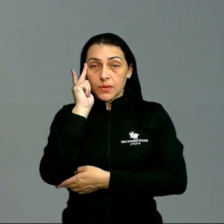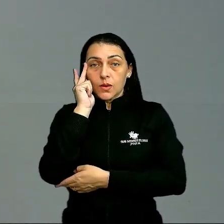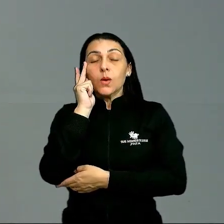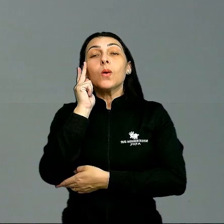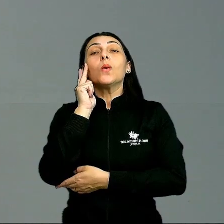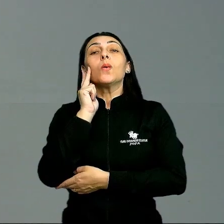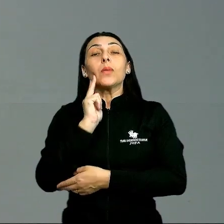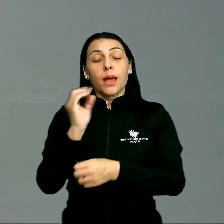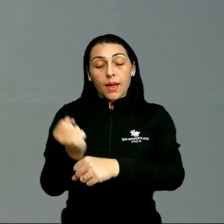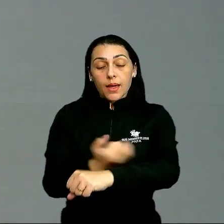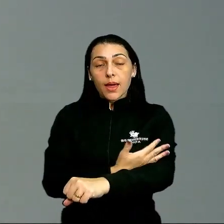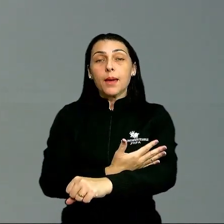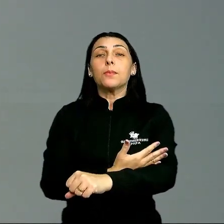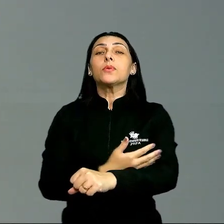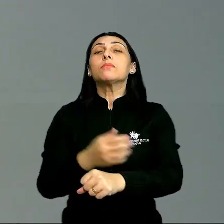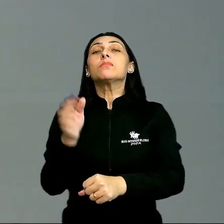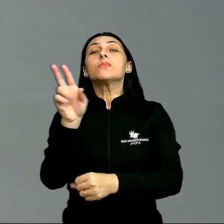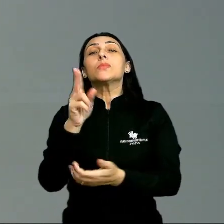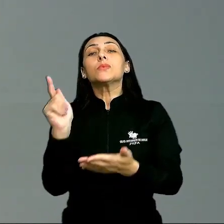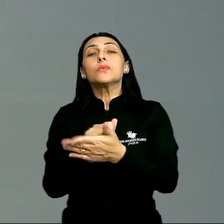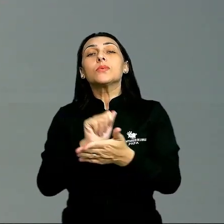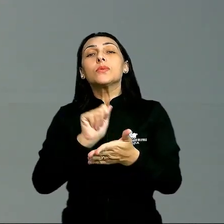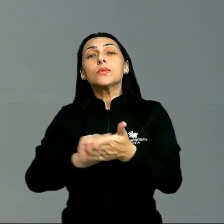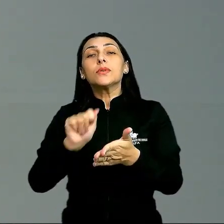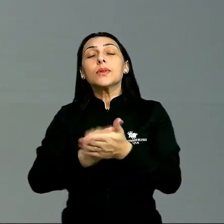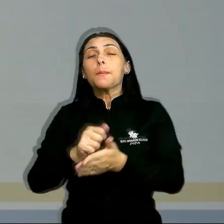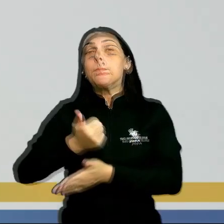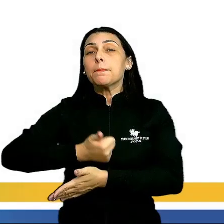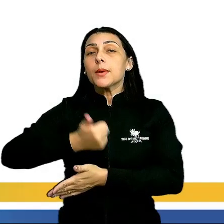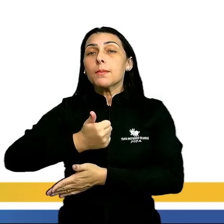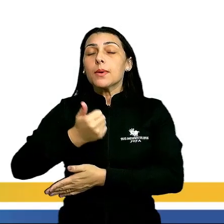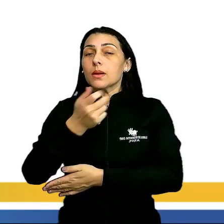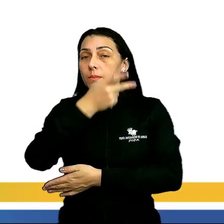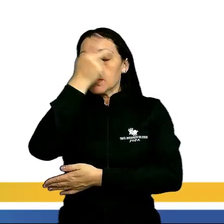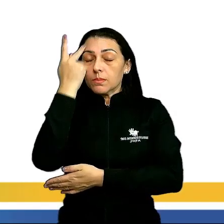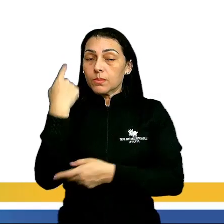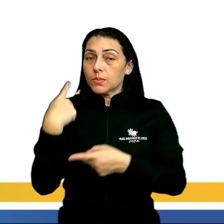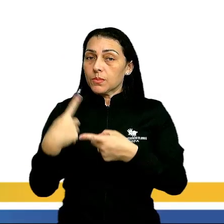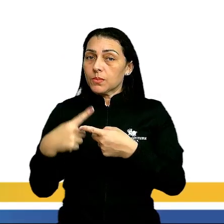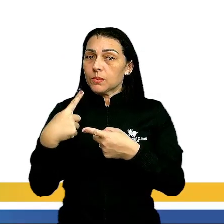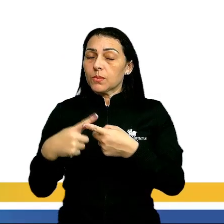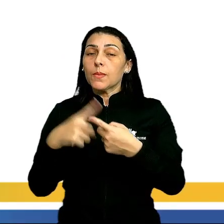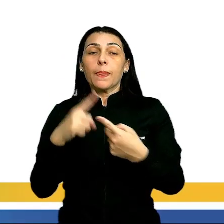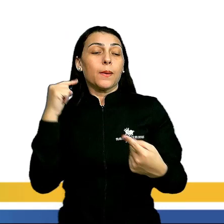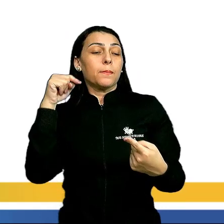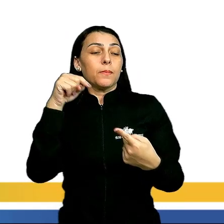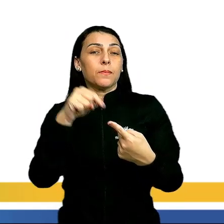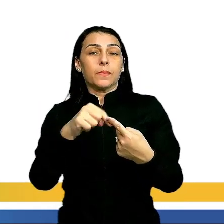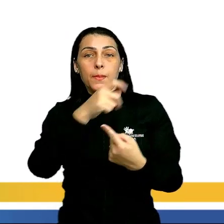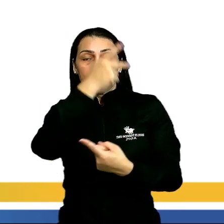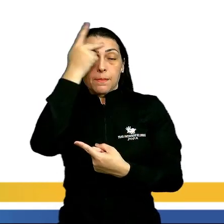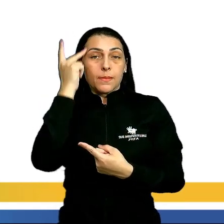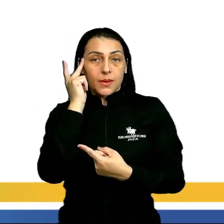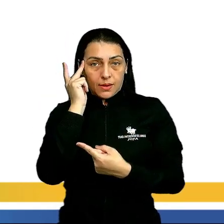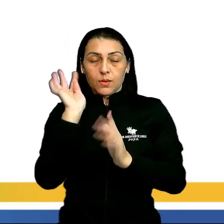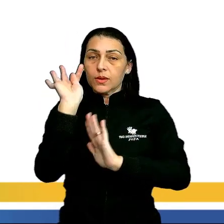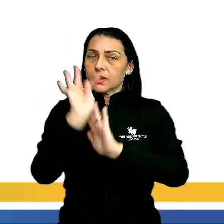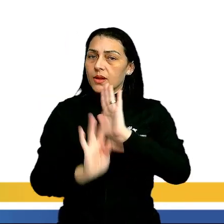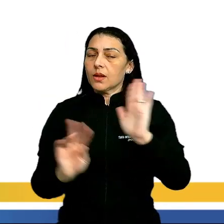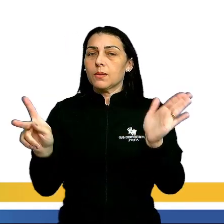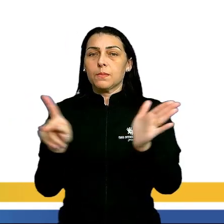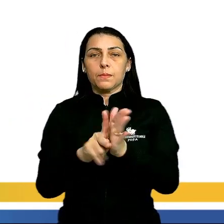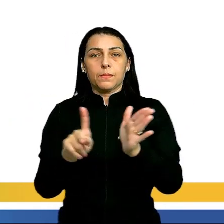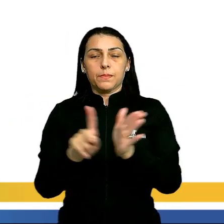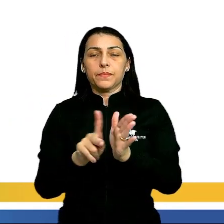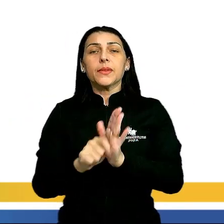da linguagem emotiva, ele é escrito em primeira pessoa, porque ele tem caráter pessoal. O texto é voltado